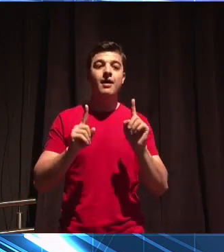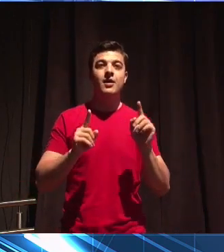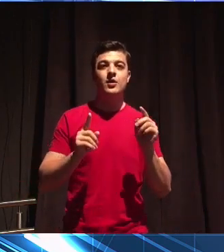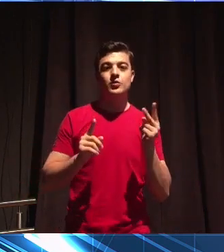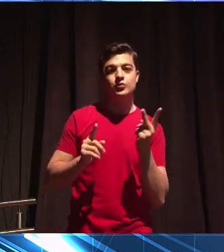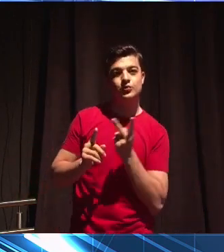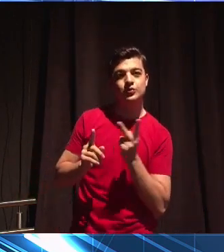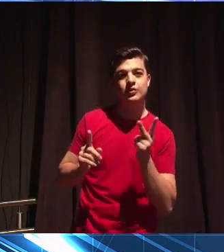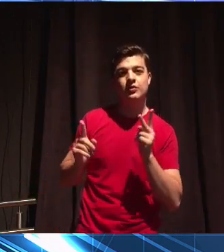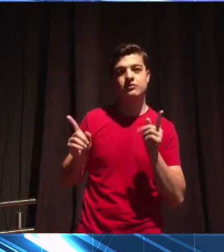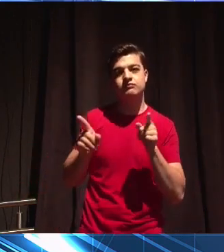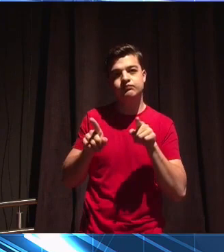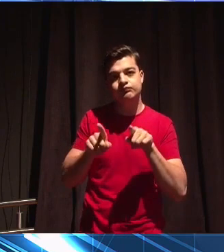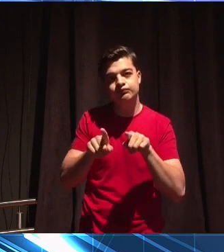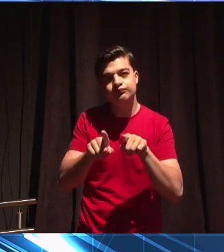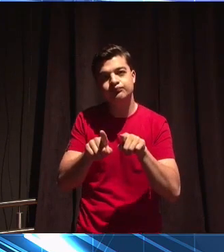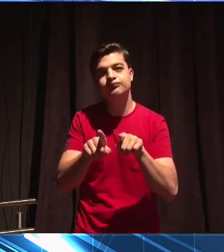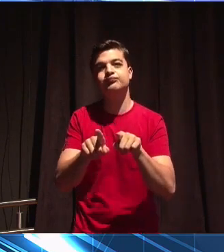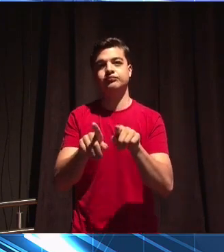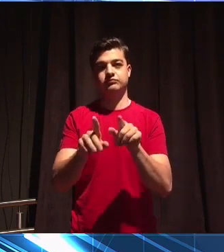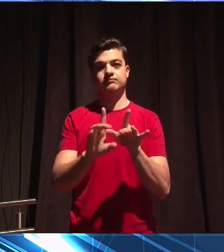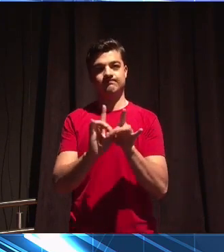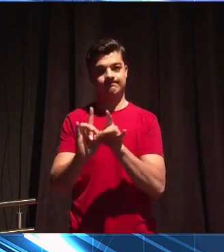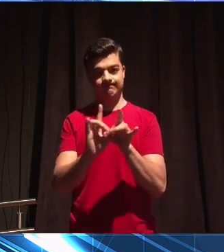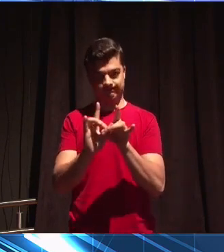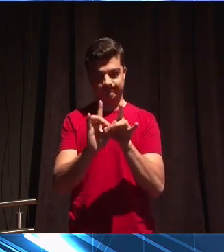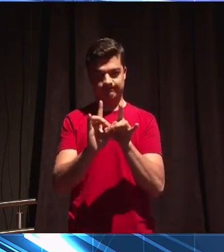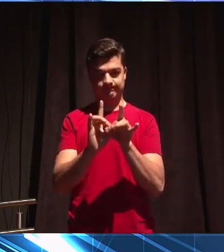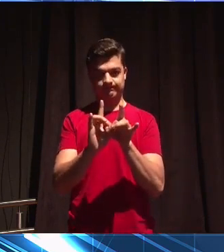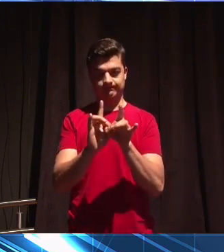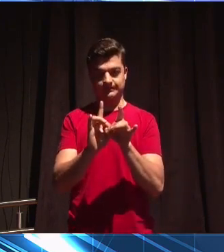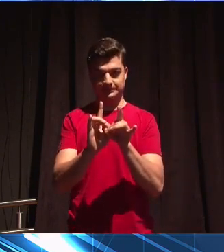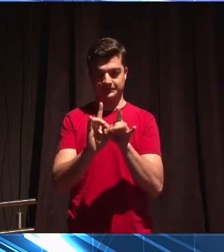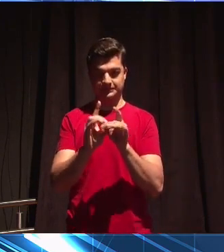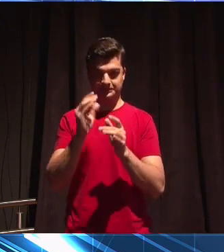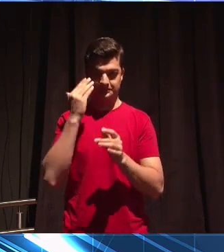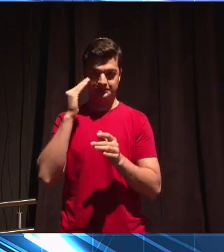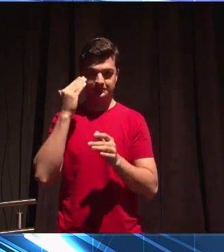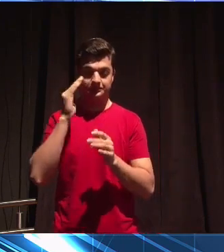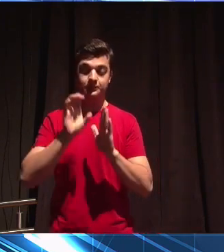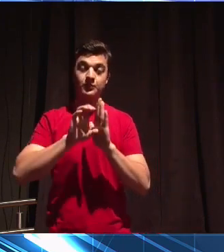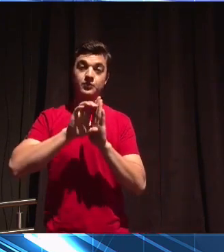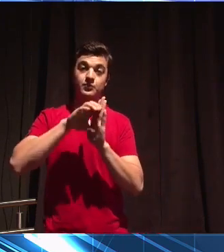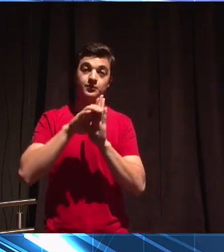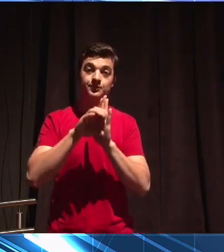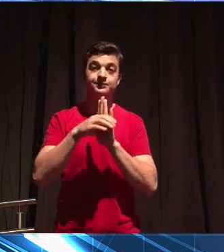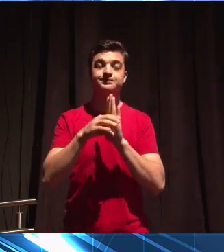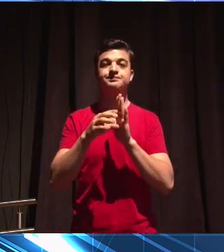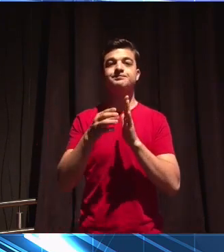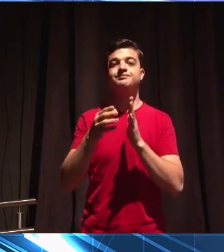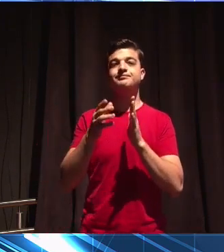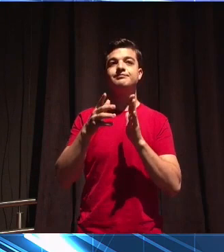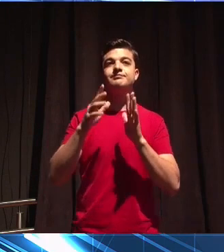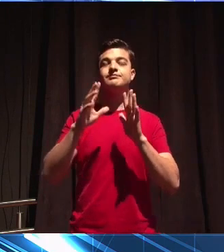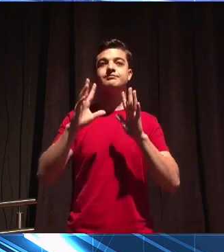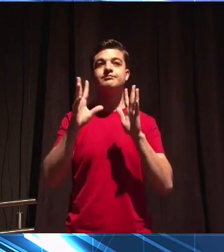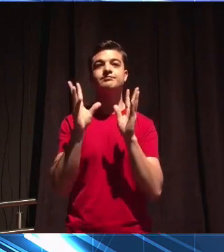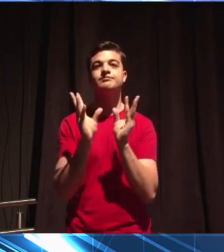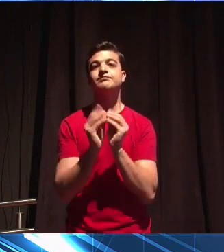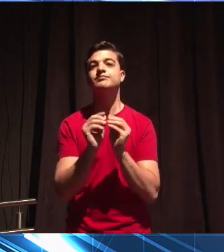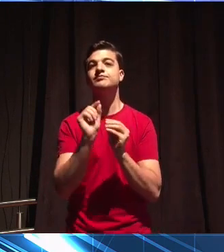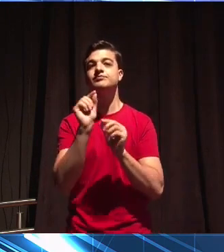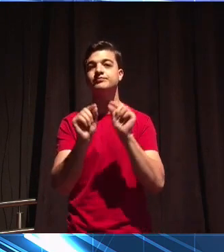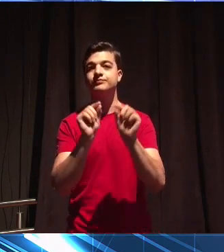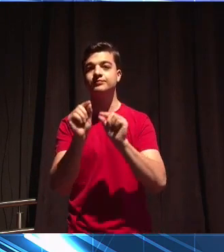colocando, ela é voltada mais ao sistema como um todo. Tá? Então, um conceito mais universalizado, quando a gente trabalha, por exemplo, com